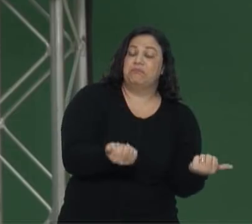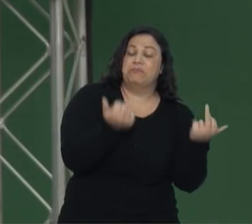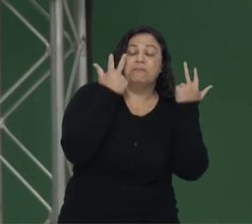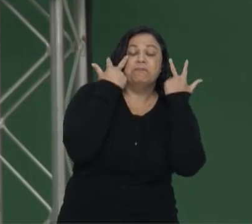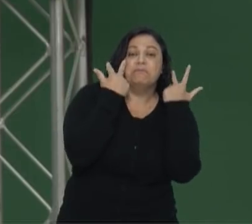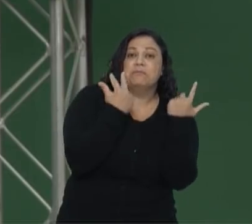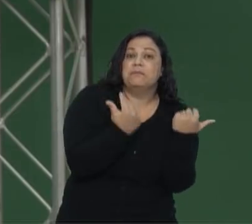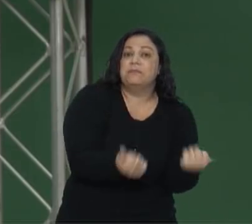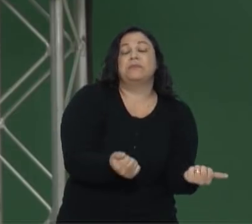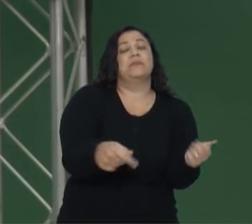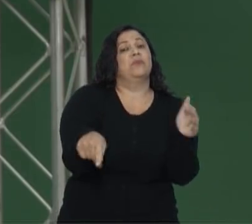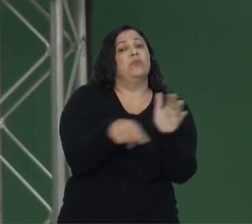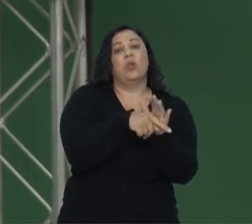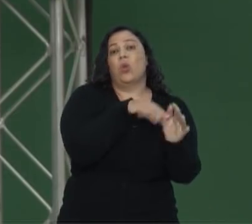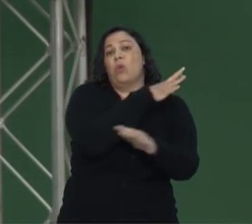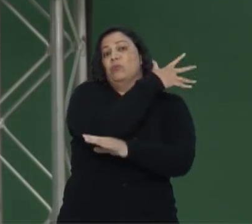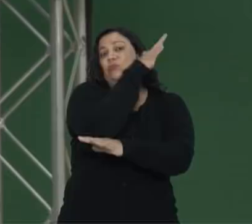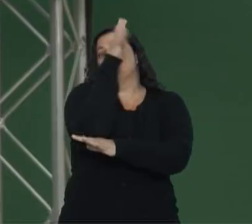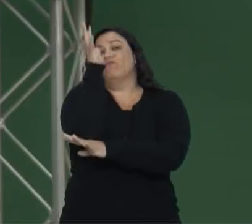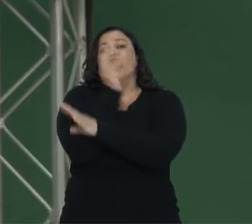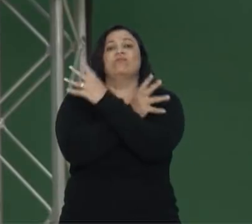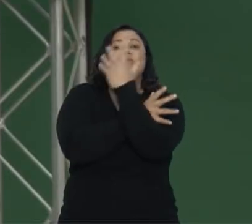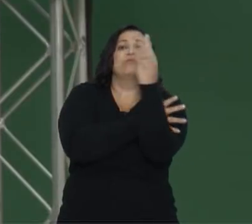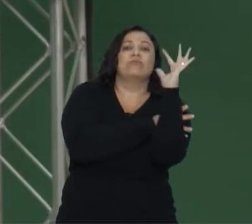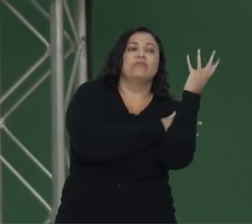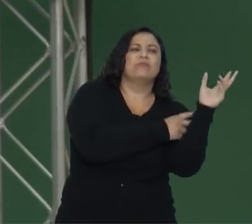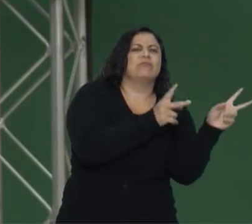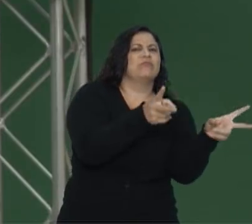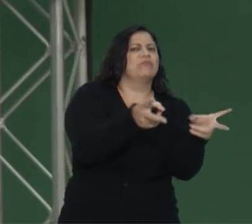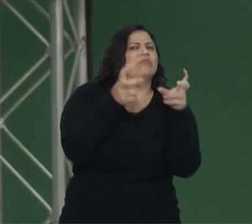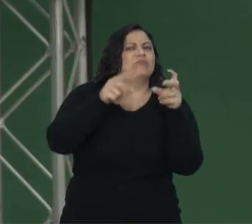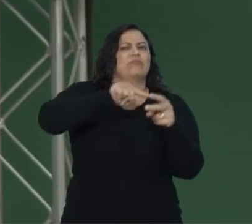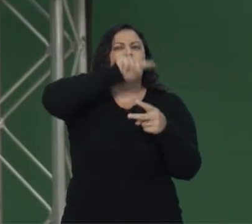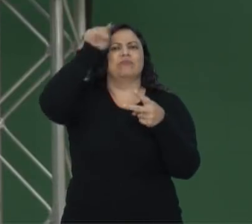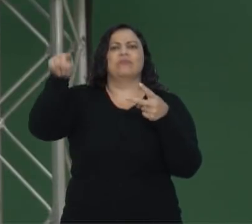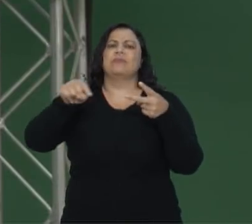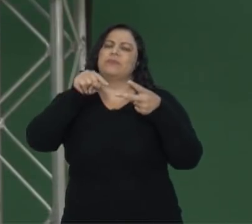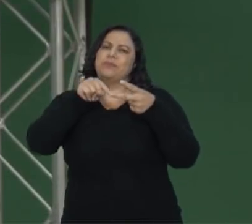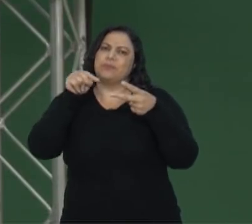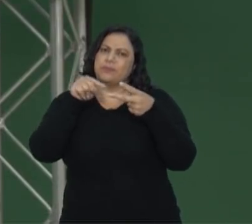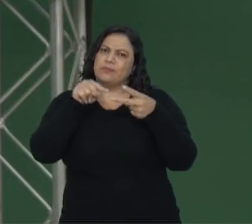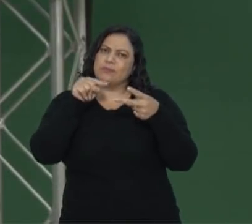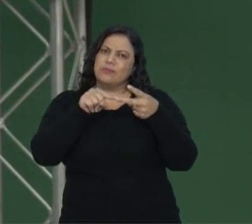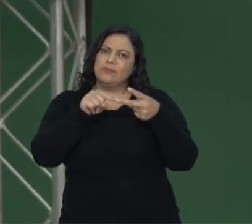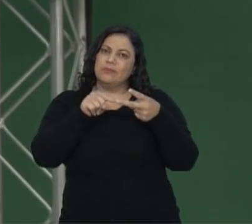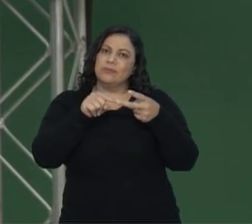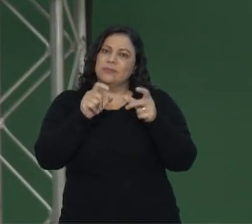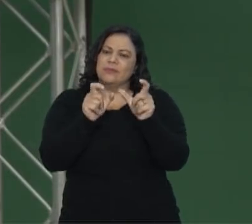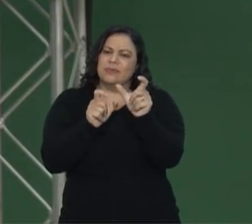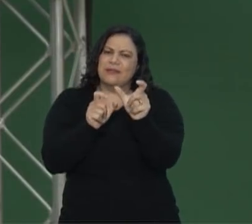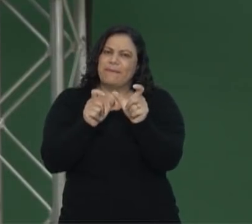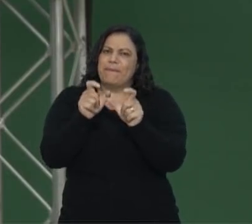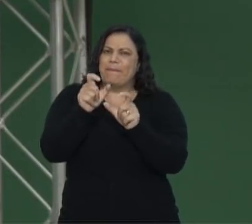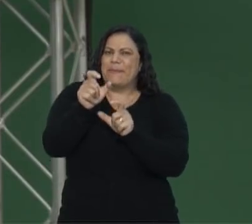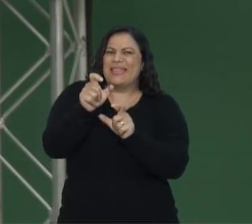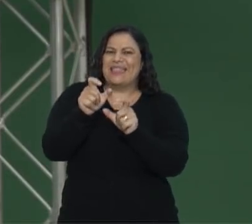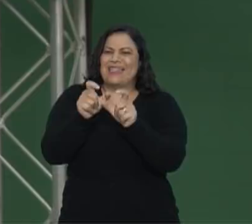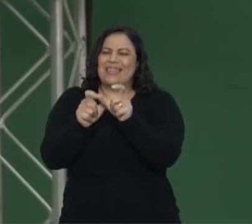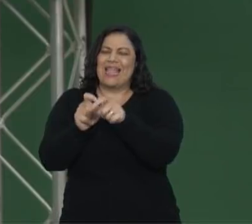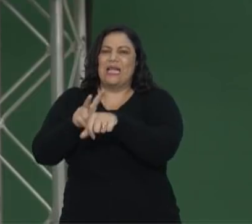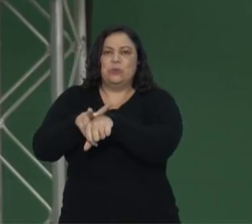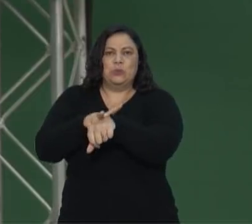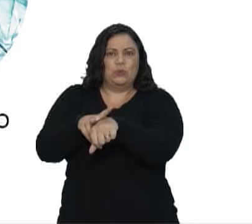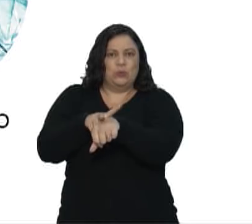que é da natureza. Mas percebam a segunda imagem, são pedaços, estilhaços de